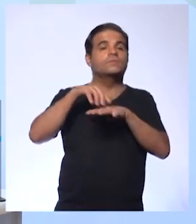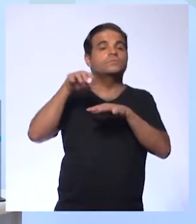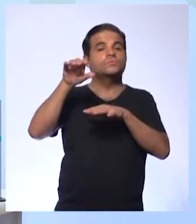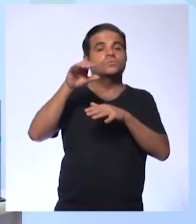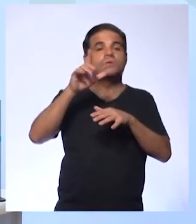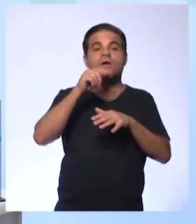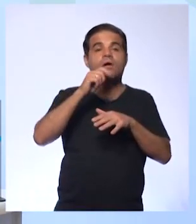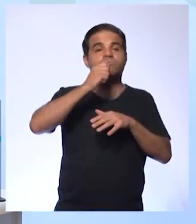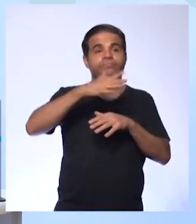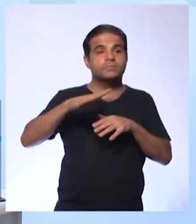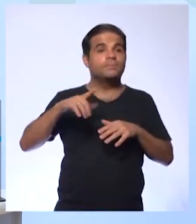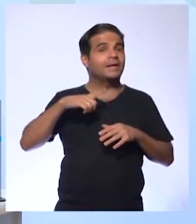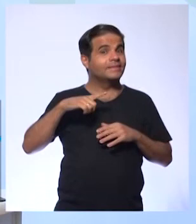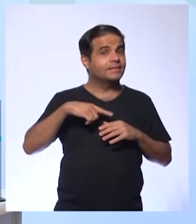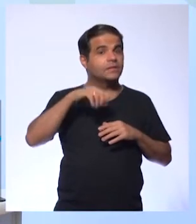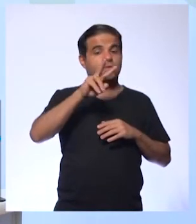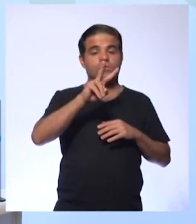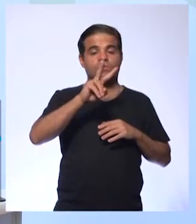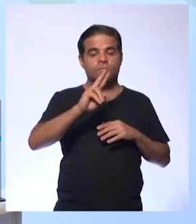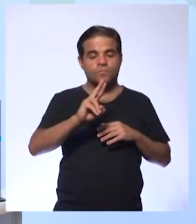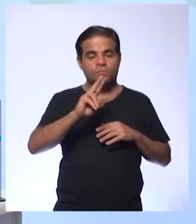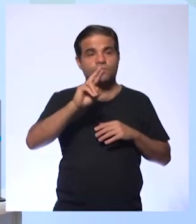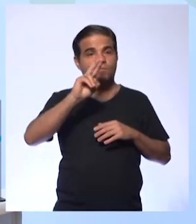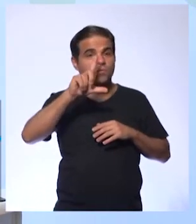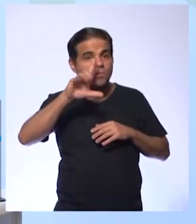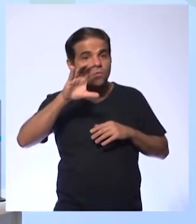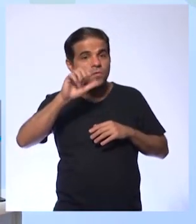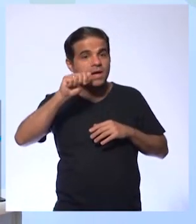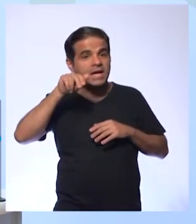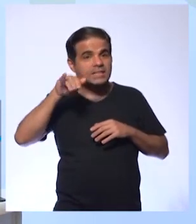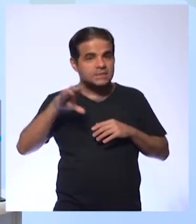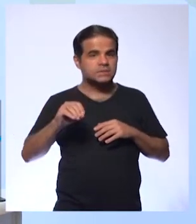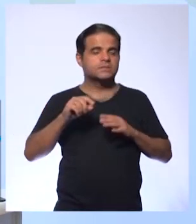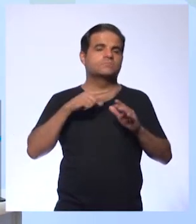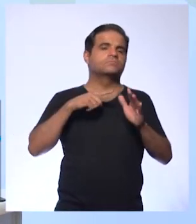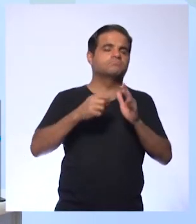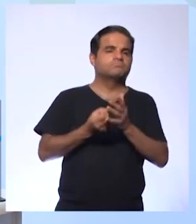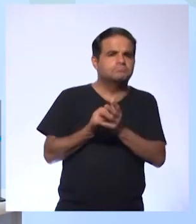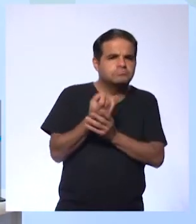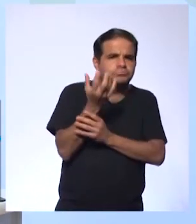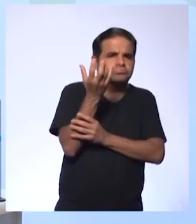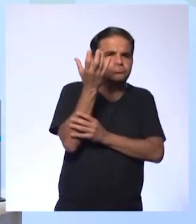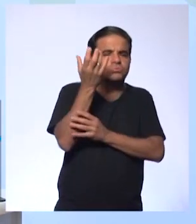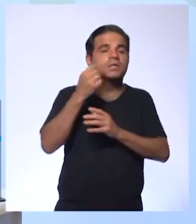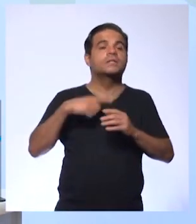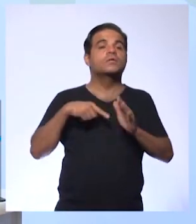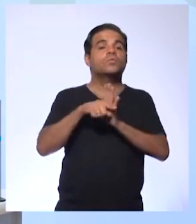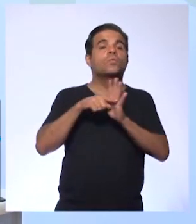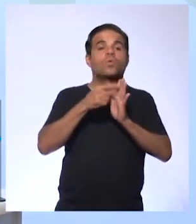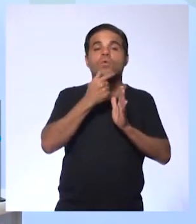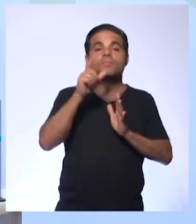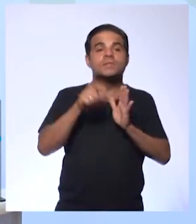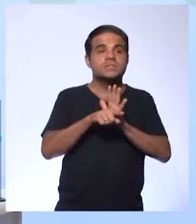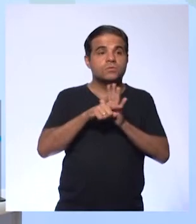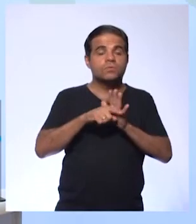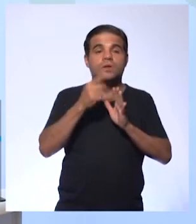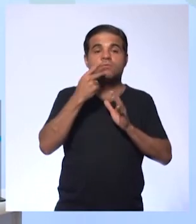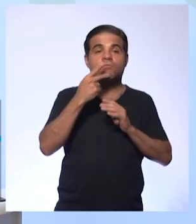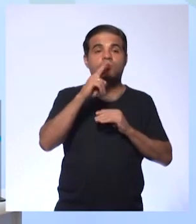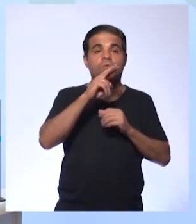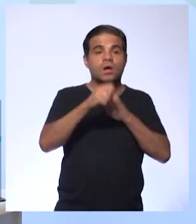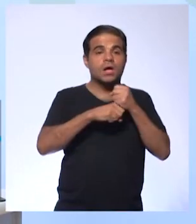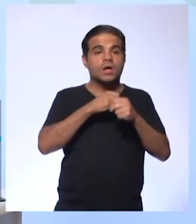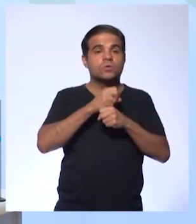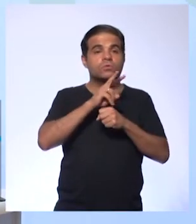Só que tem o vulcanismo. Né? Então, tem um pesquisador da Universidade da Califórnia que, em